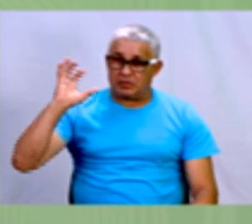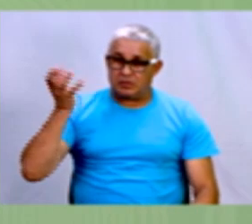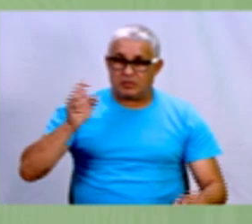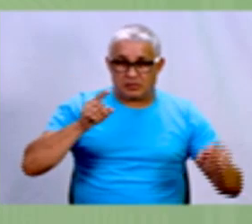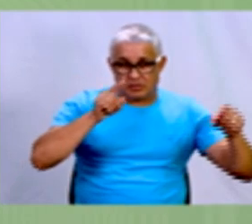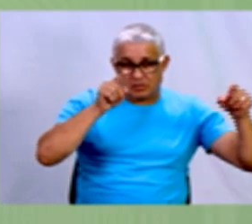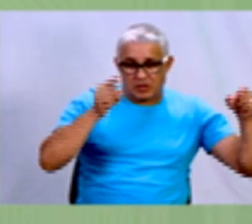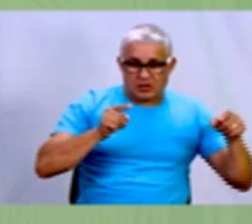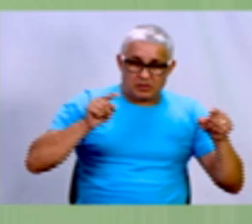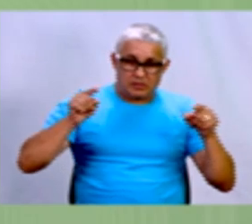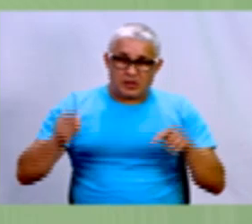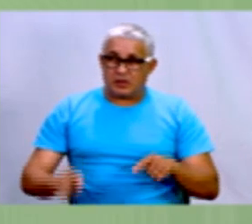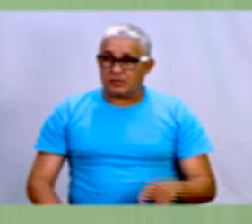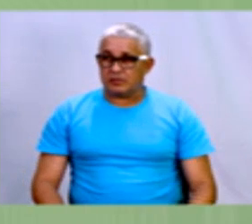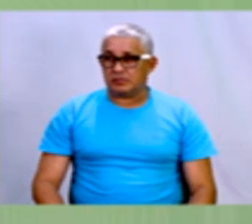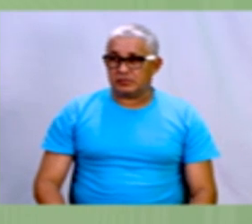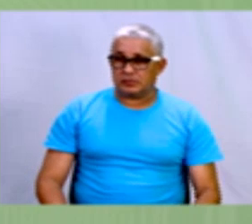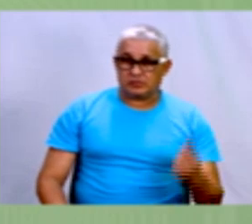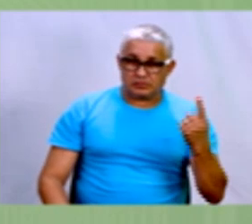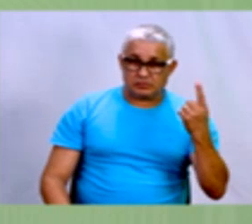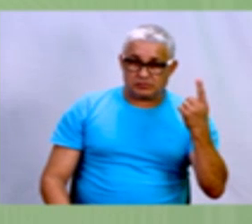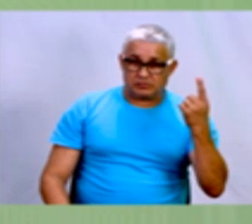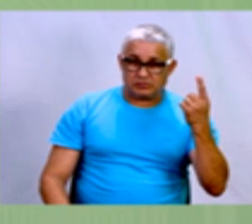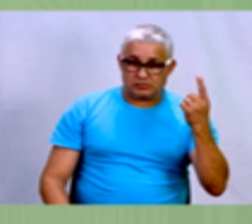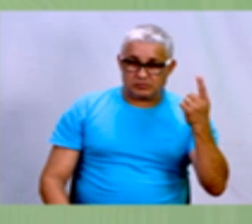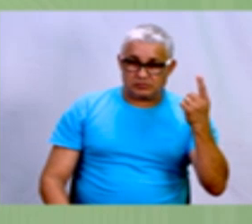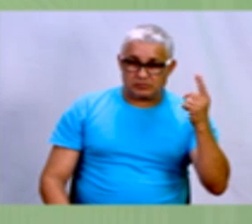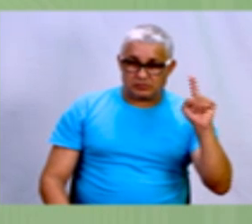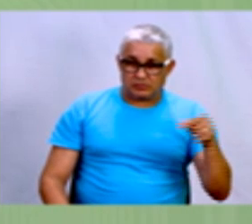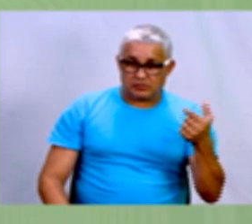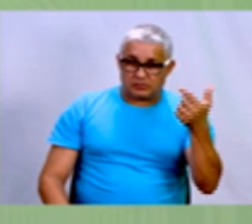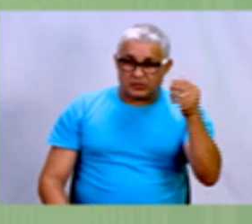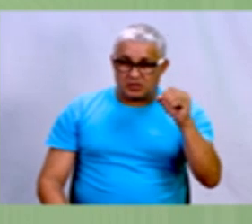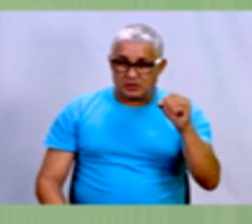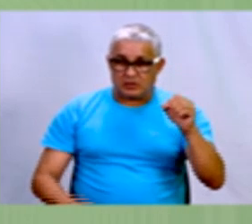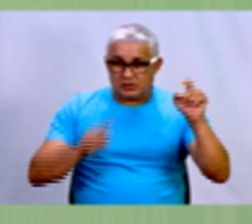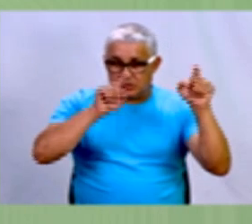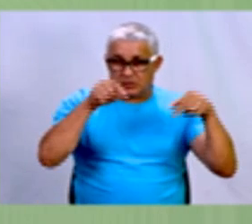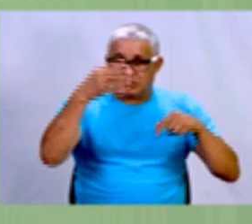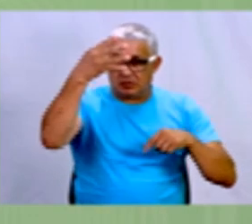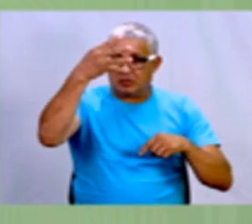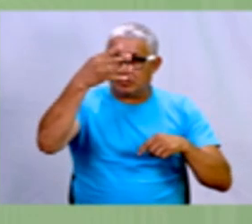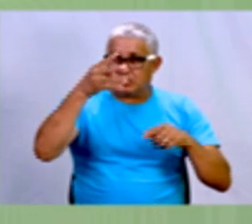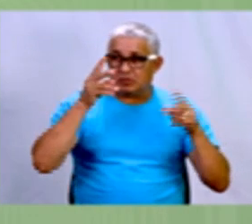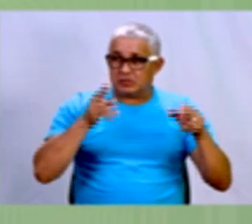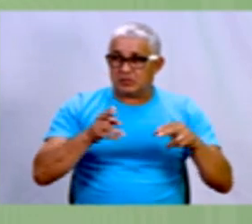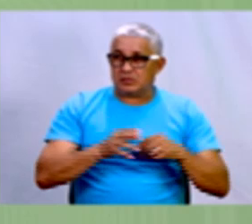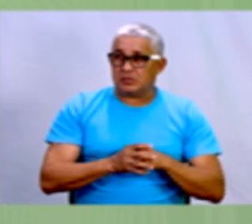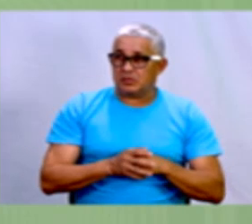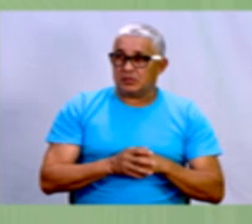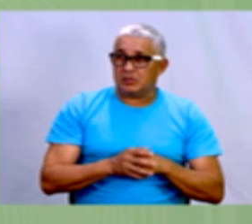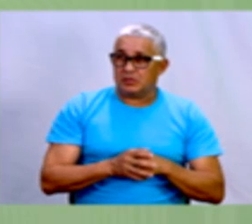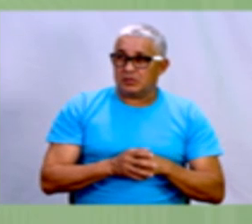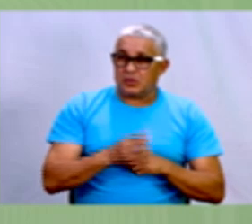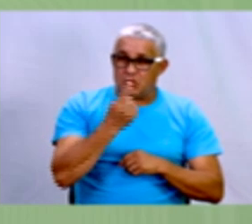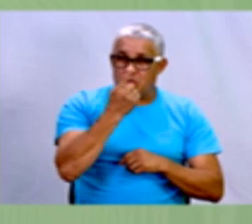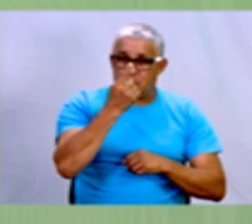aí. 1,10 elevado a 4 é igual a 1,4641, menos 1,